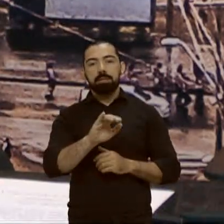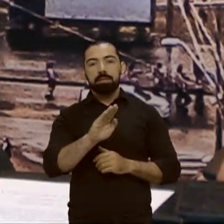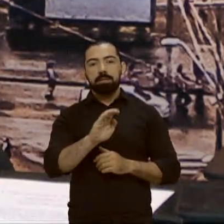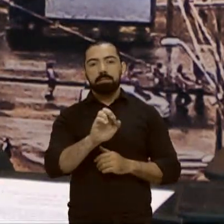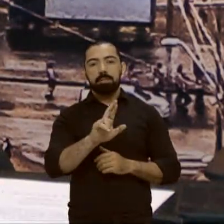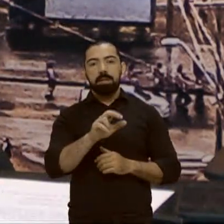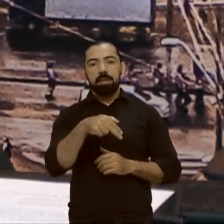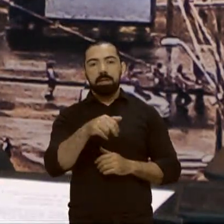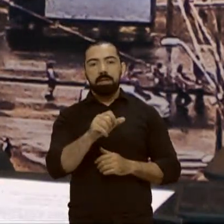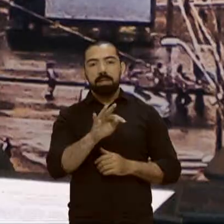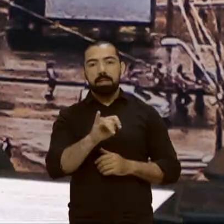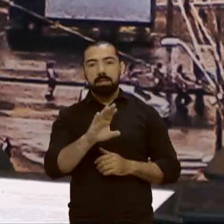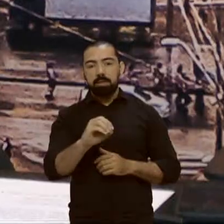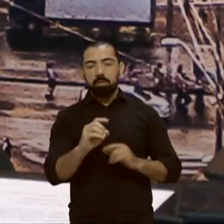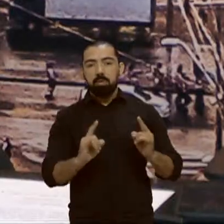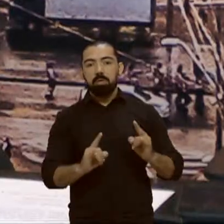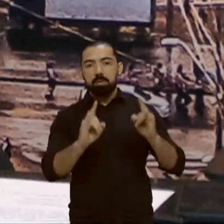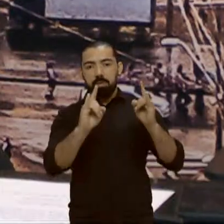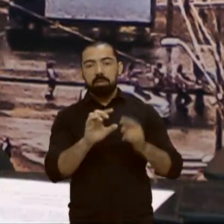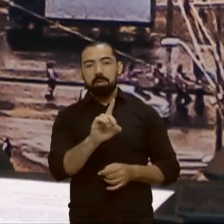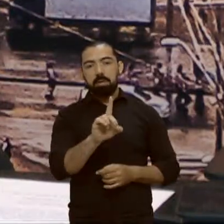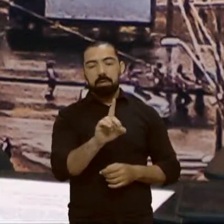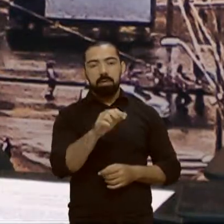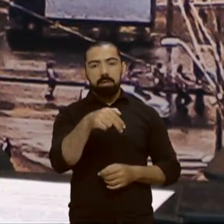até no prédio da DENARC.